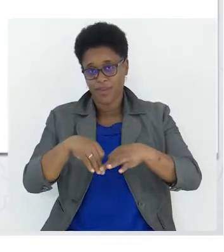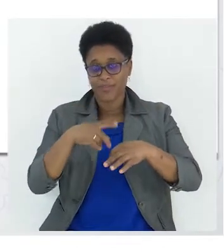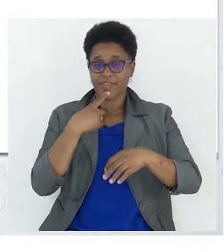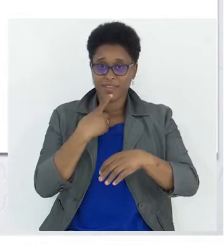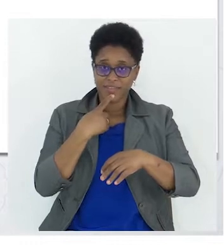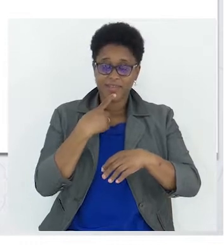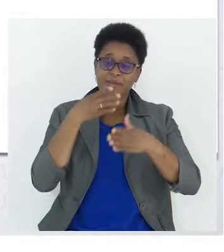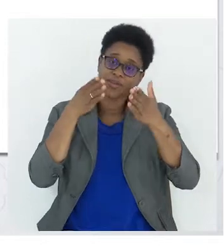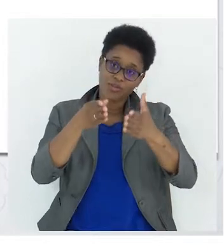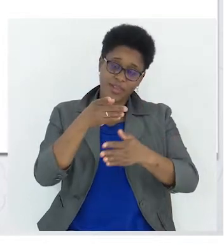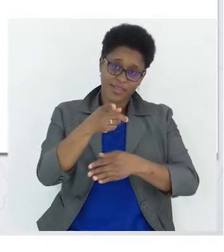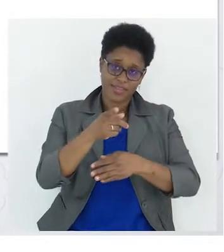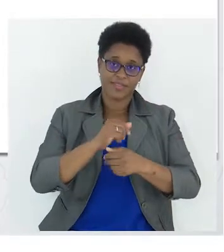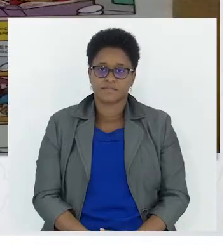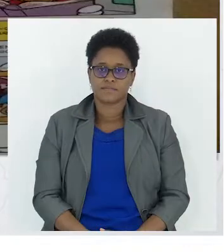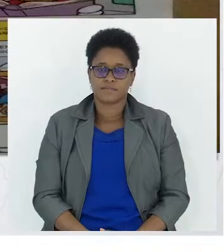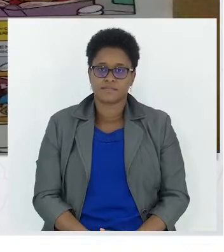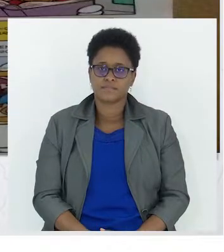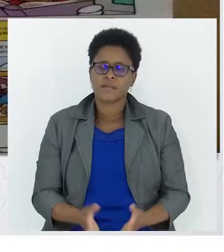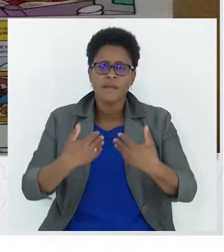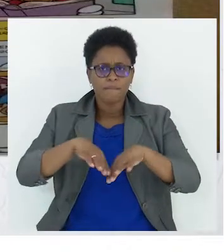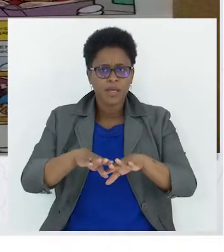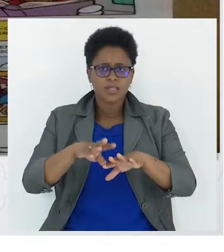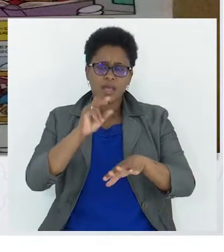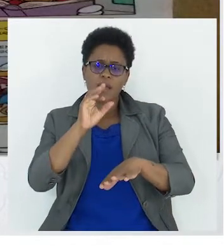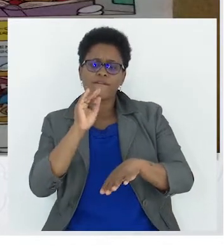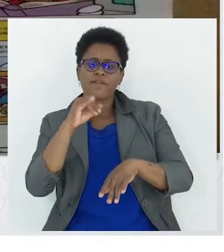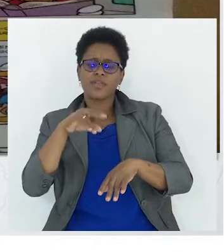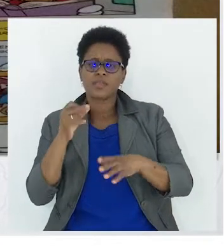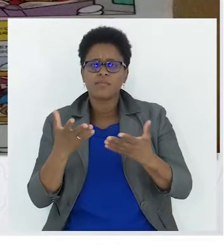Para te ajudar. Mas afinal,